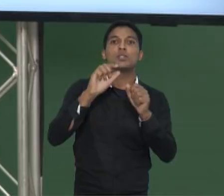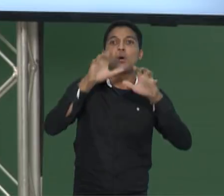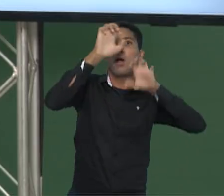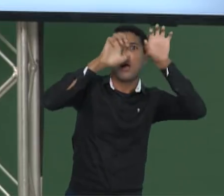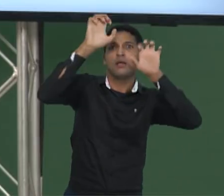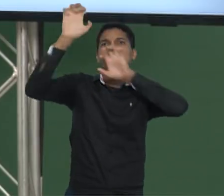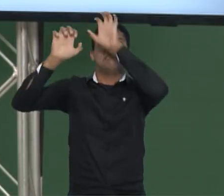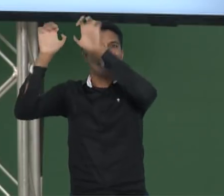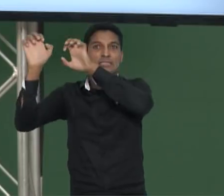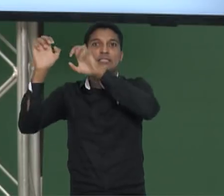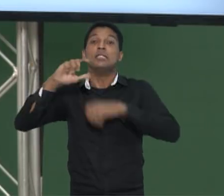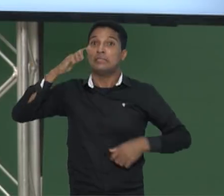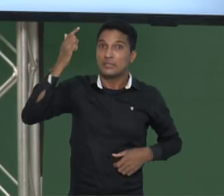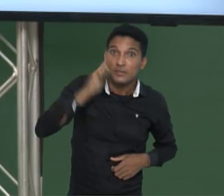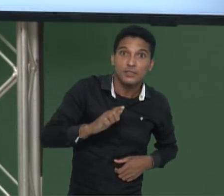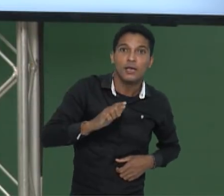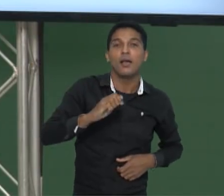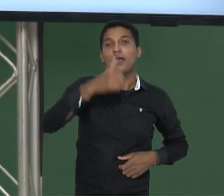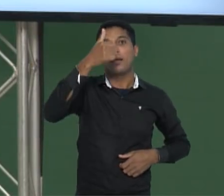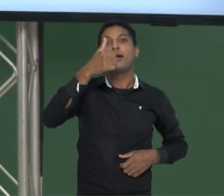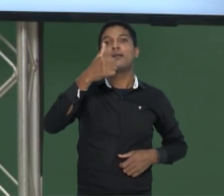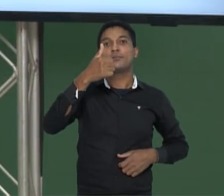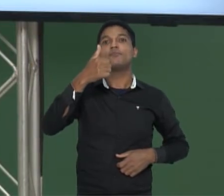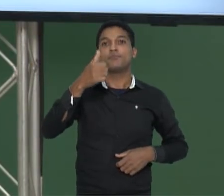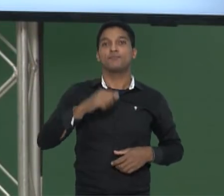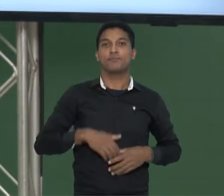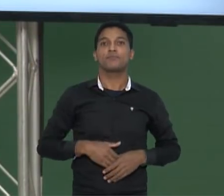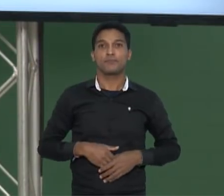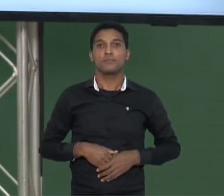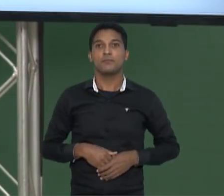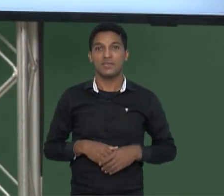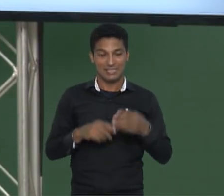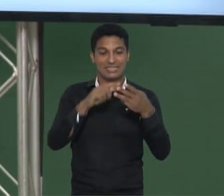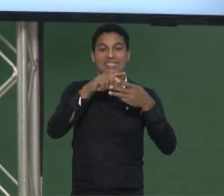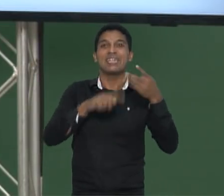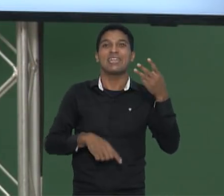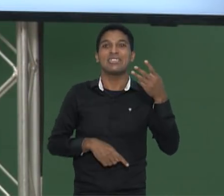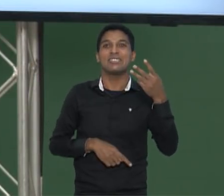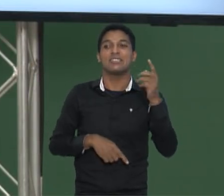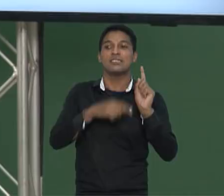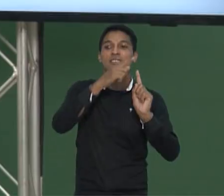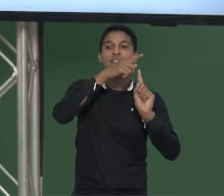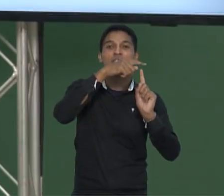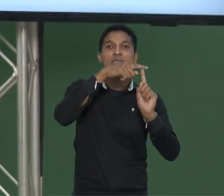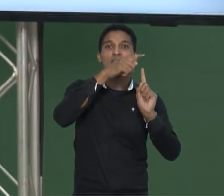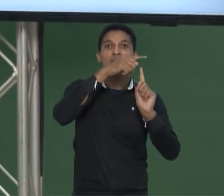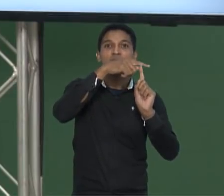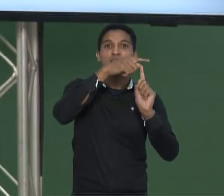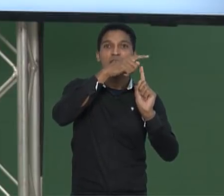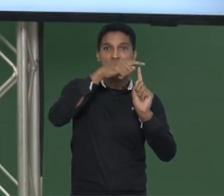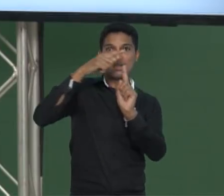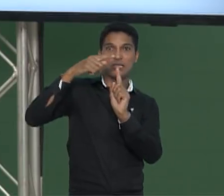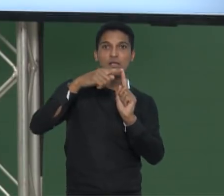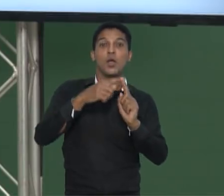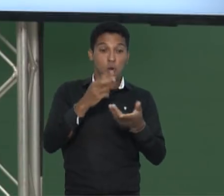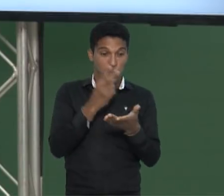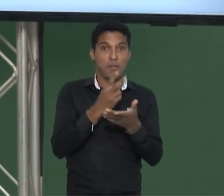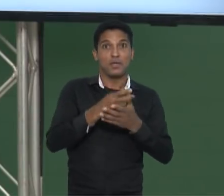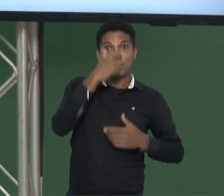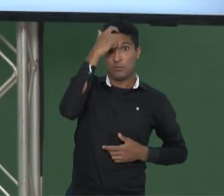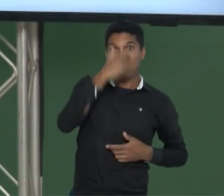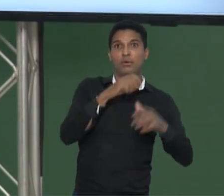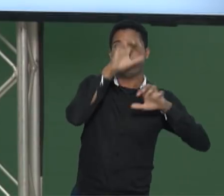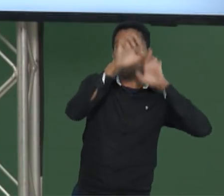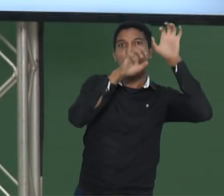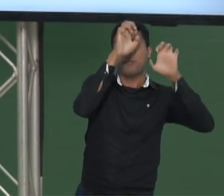Ou seja, apesar de serem 3 modalidades, o mesmo escalador participará, vai competir